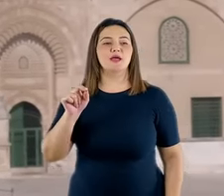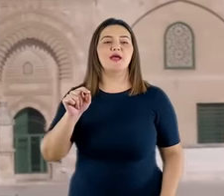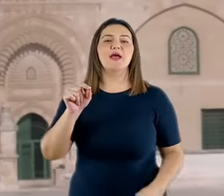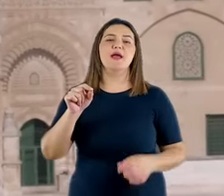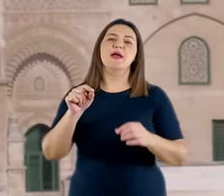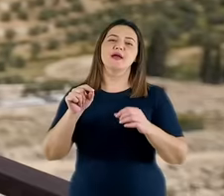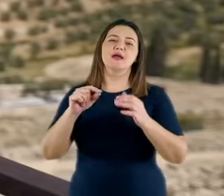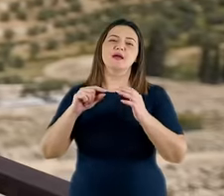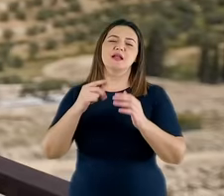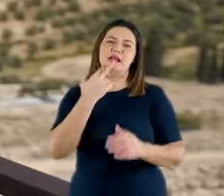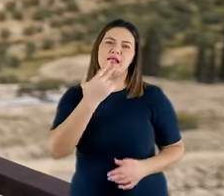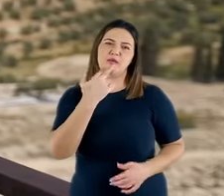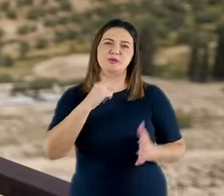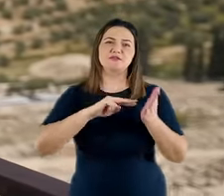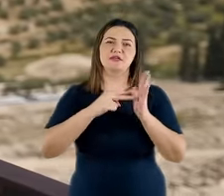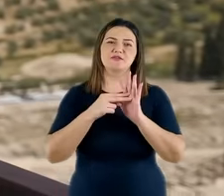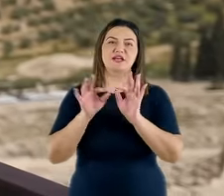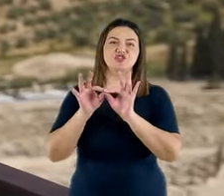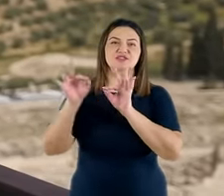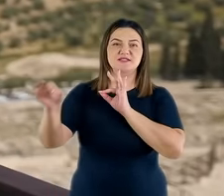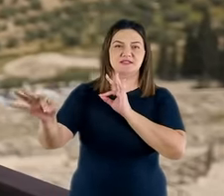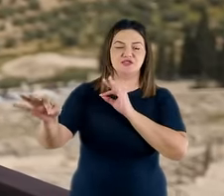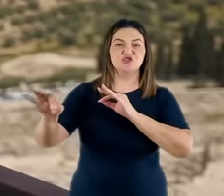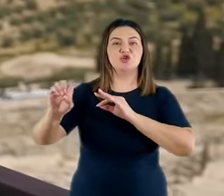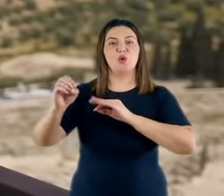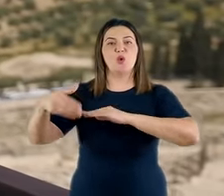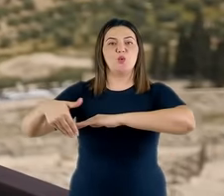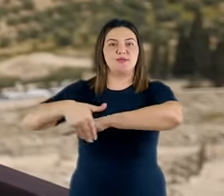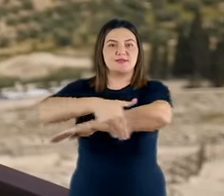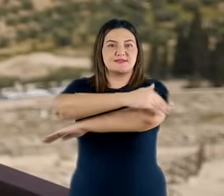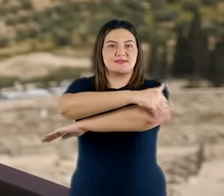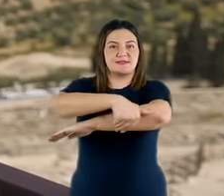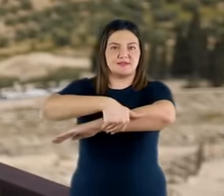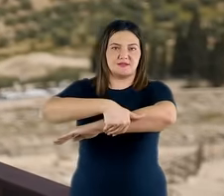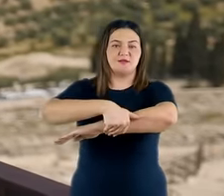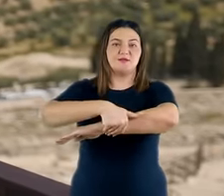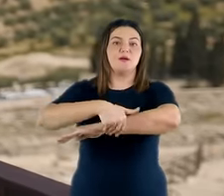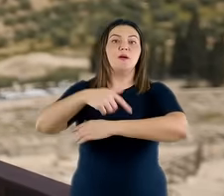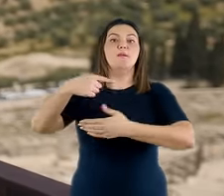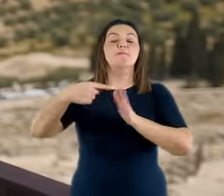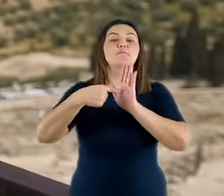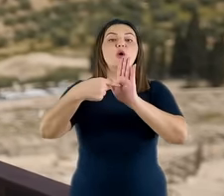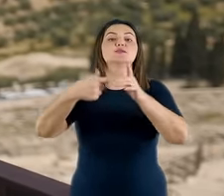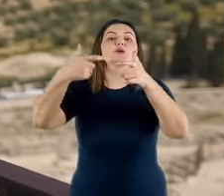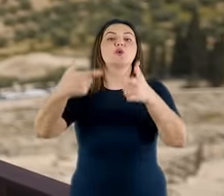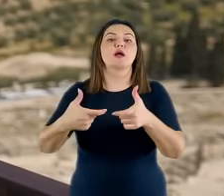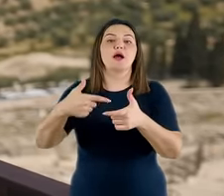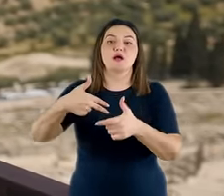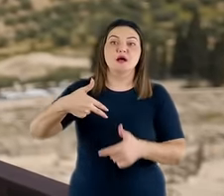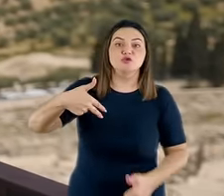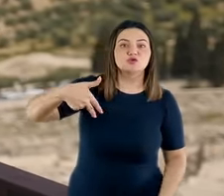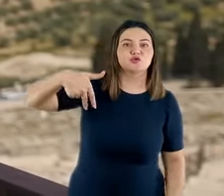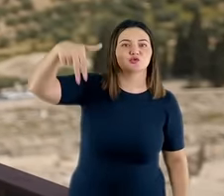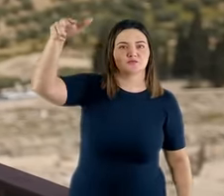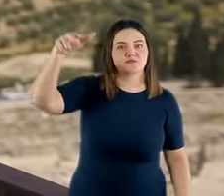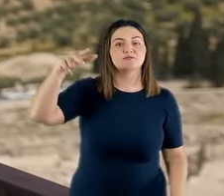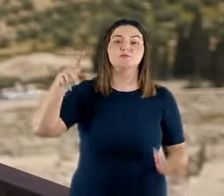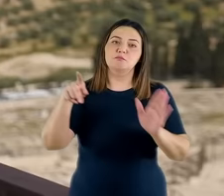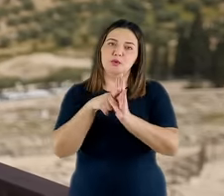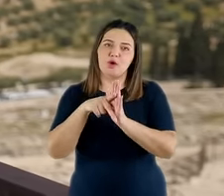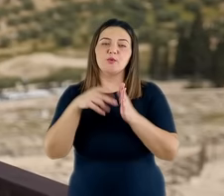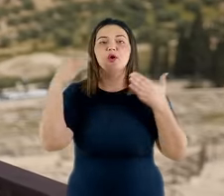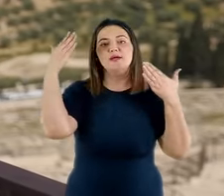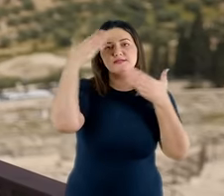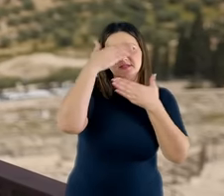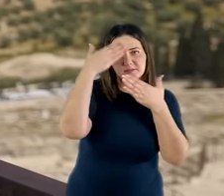que está distante ou na esquina. Este lugar, portanto, marca a suposta ascensão de Maomé, de modo que hoje tanto